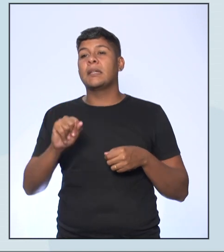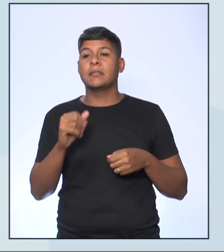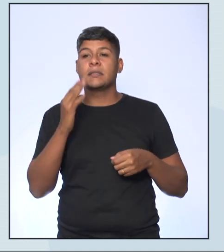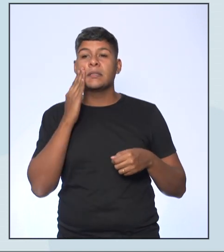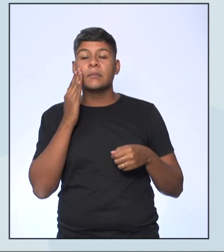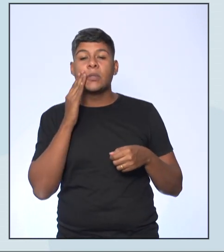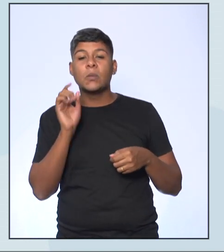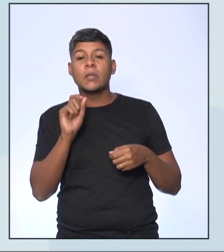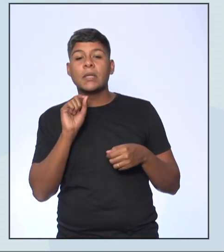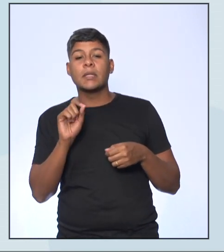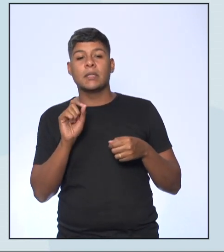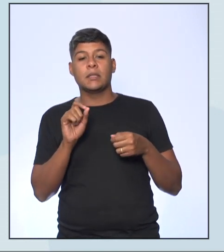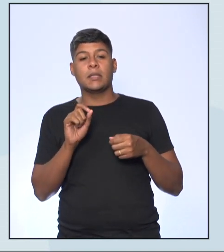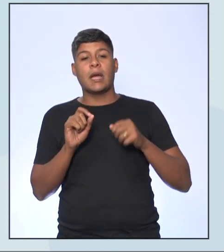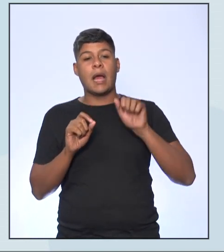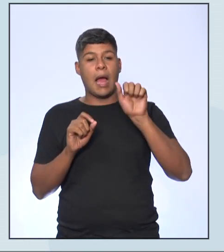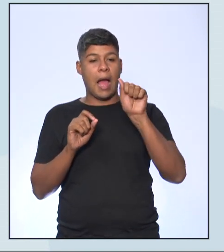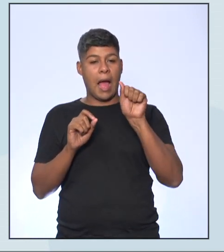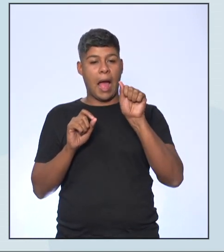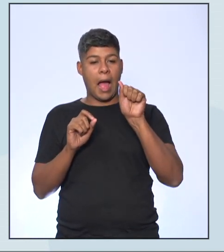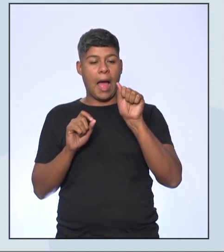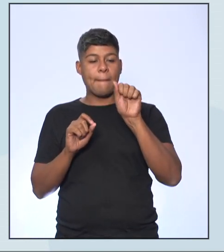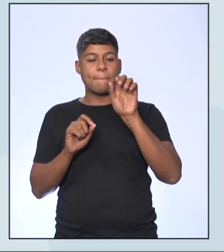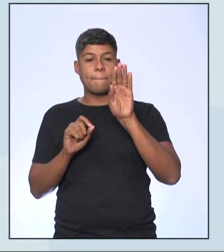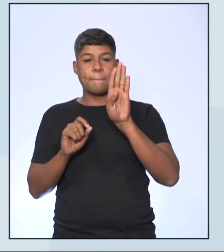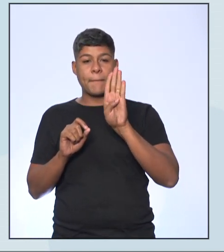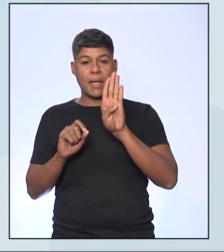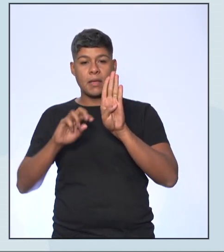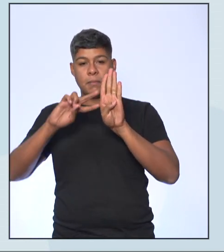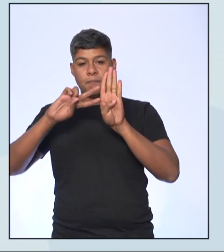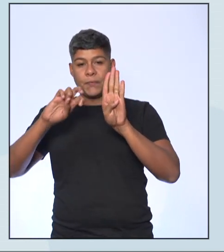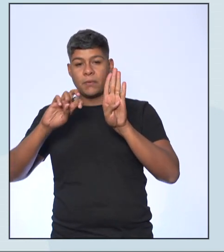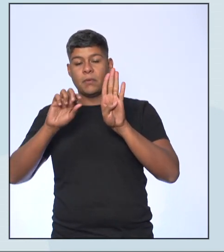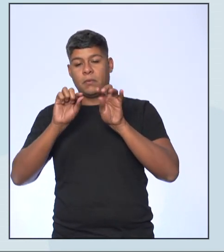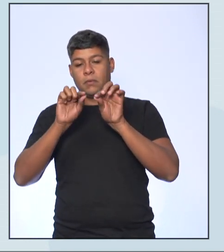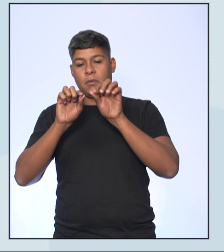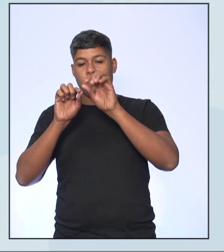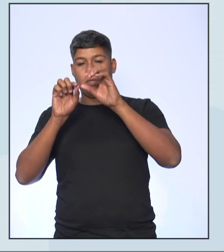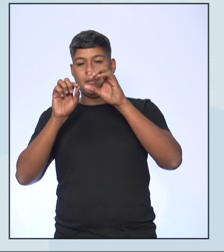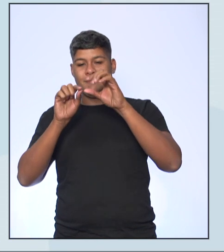nada mais é do que a divisão do comprimento do arco